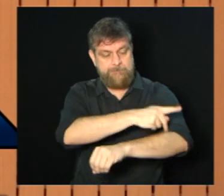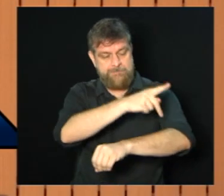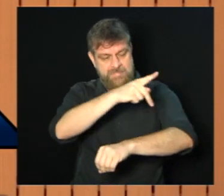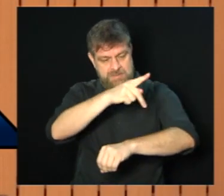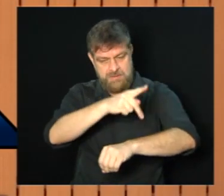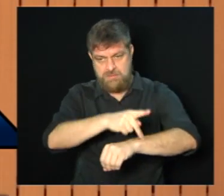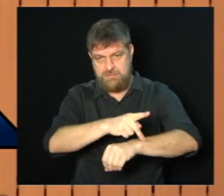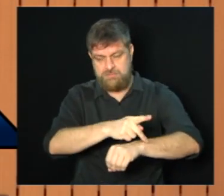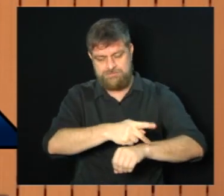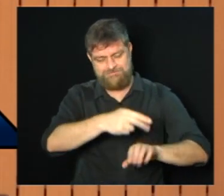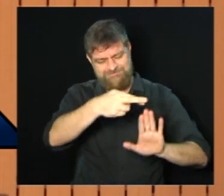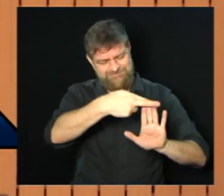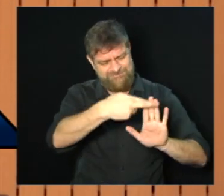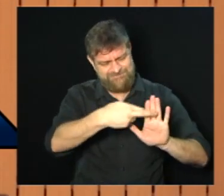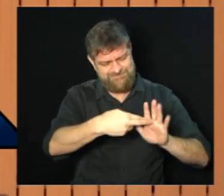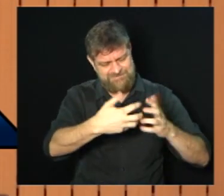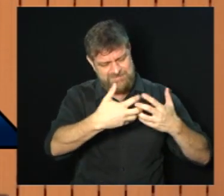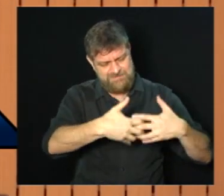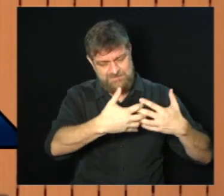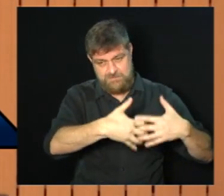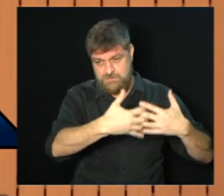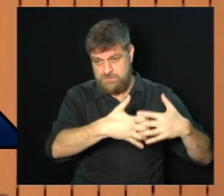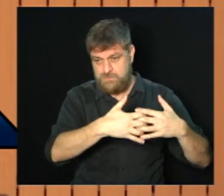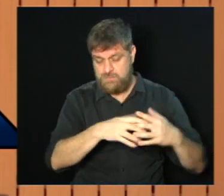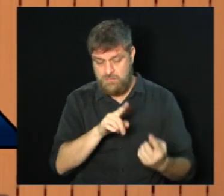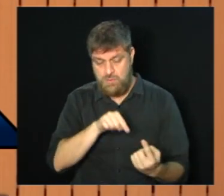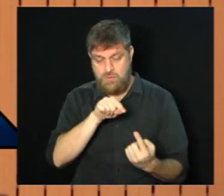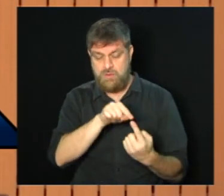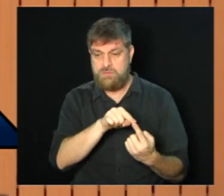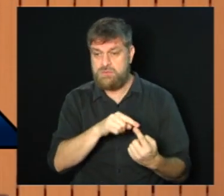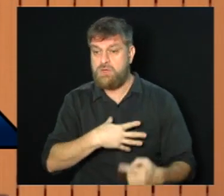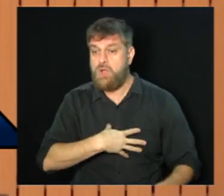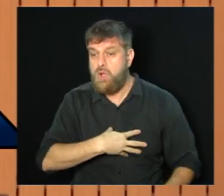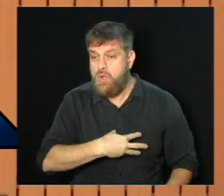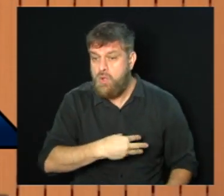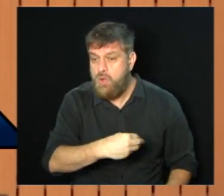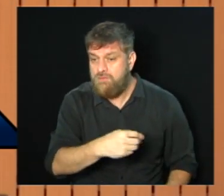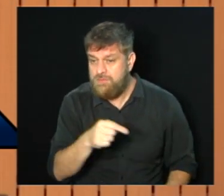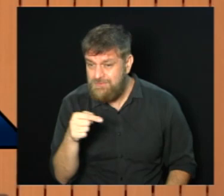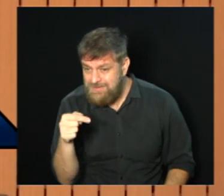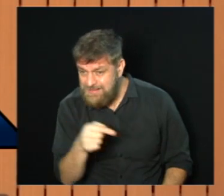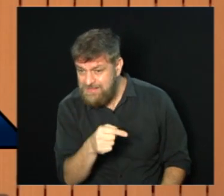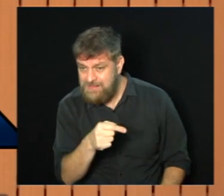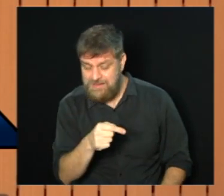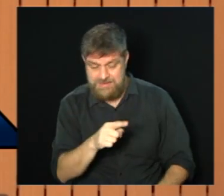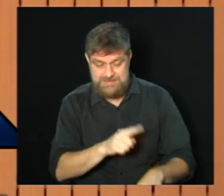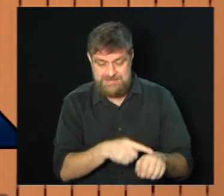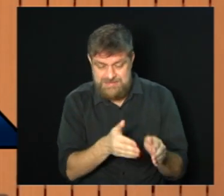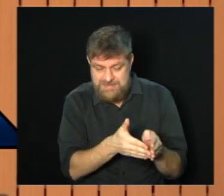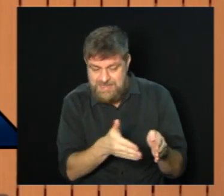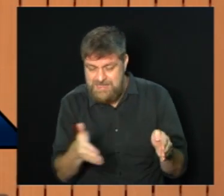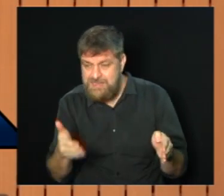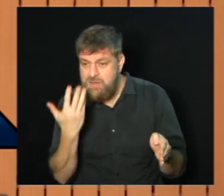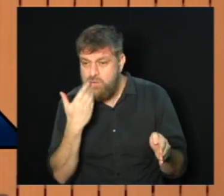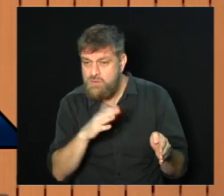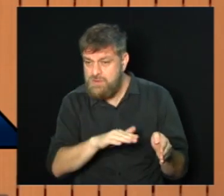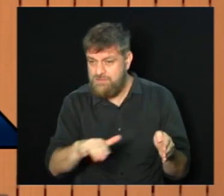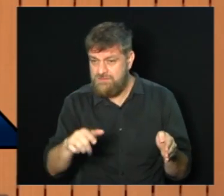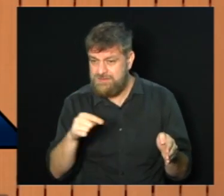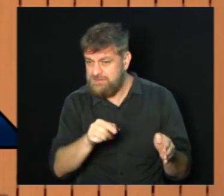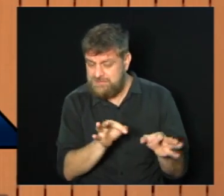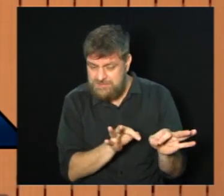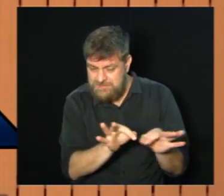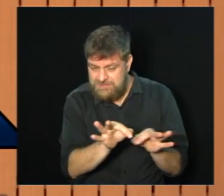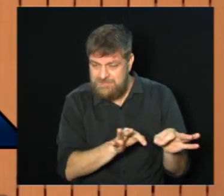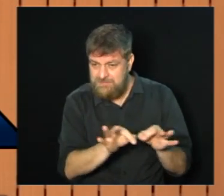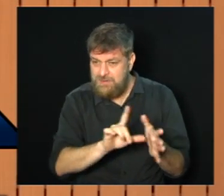pedagogicamente estruturados, para que a sua criança possa, nessa fase importante da infância, né, ser